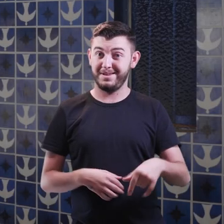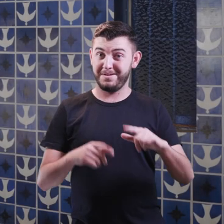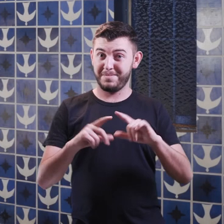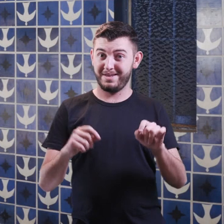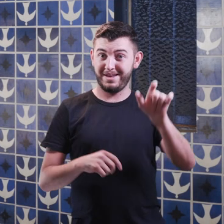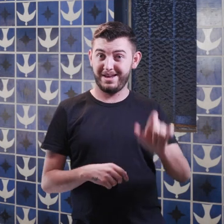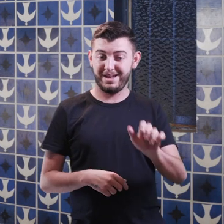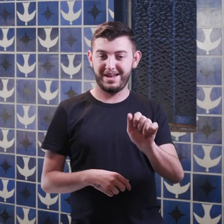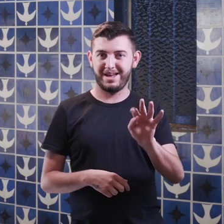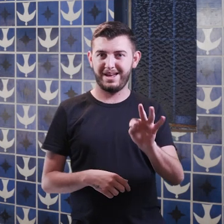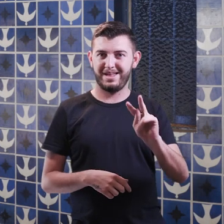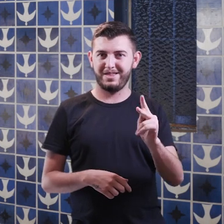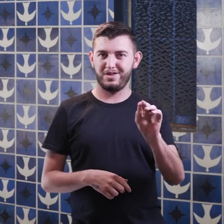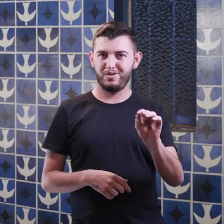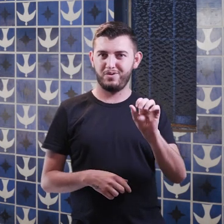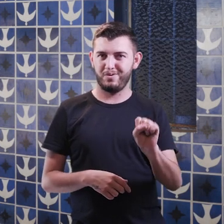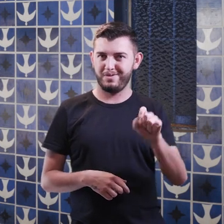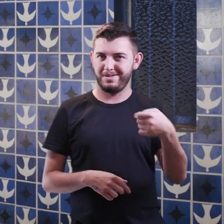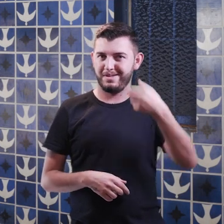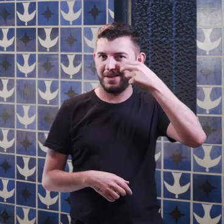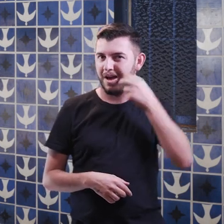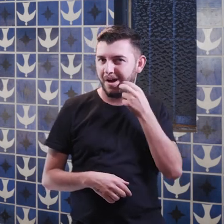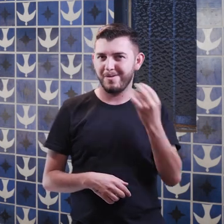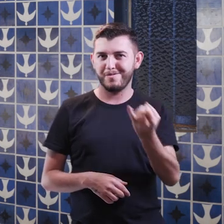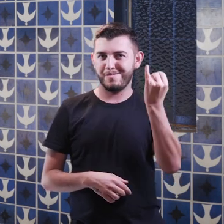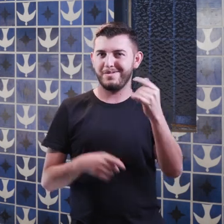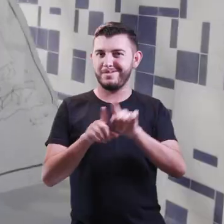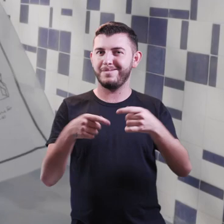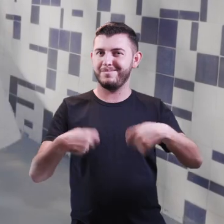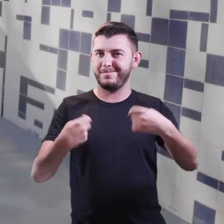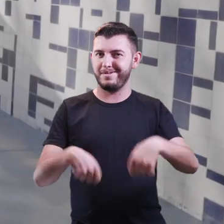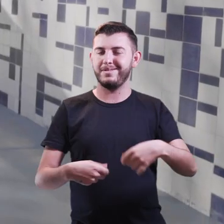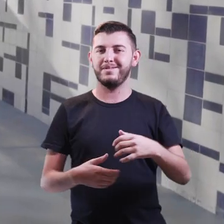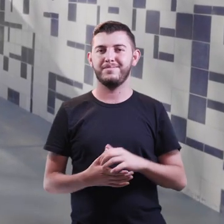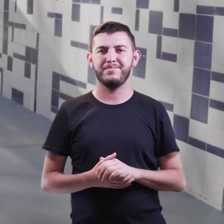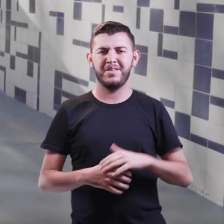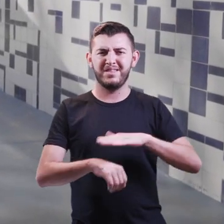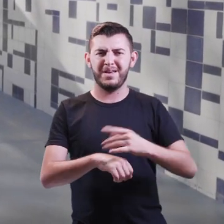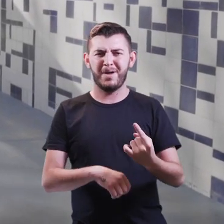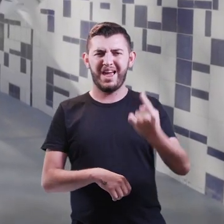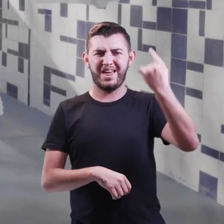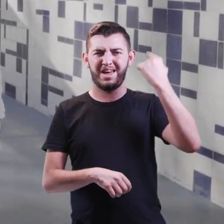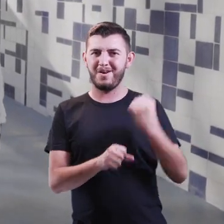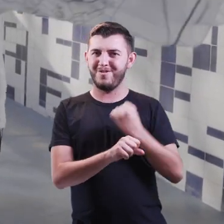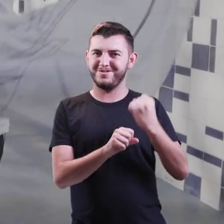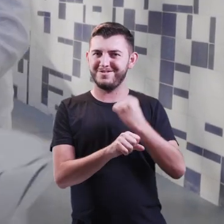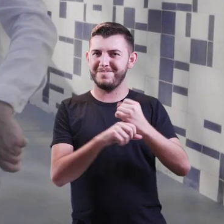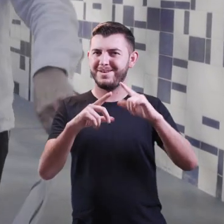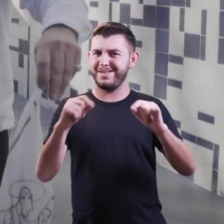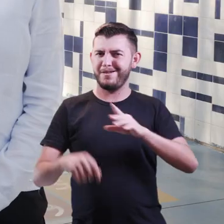Atos é uma presença necessária e indispensável em Brasília. Num tempo que construir Brasília era